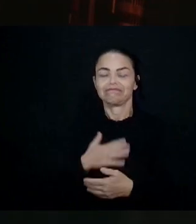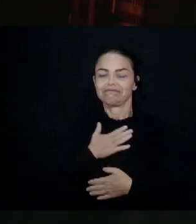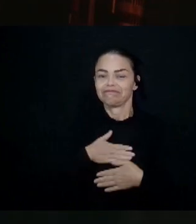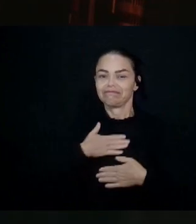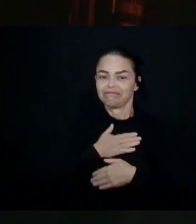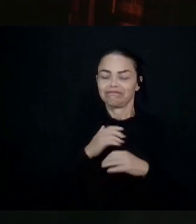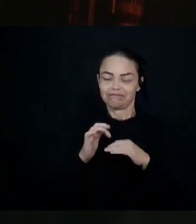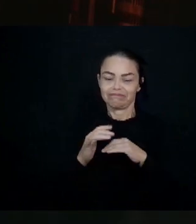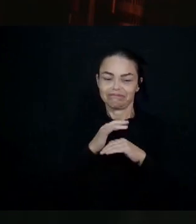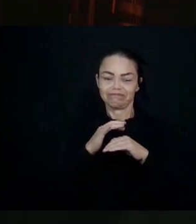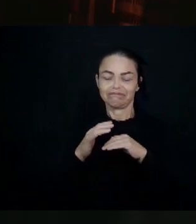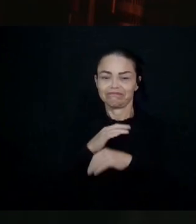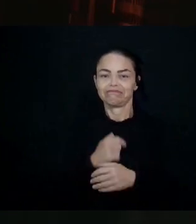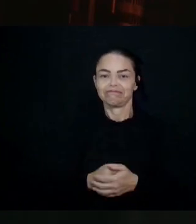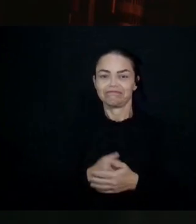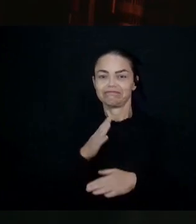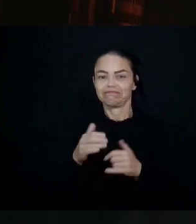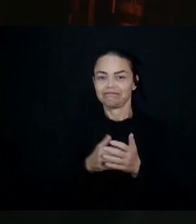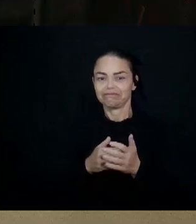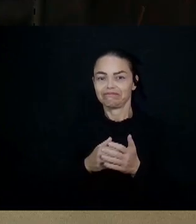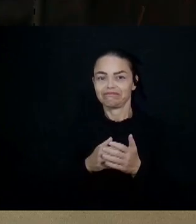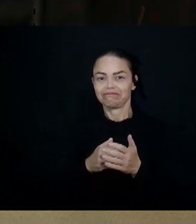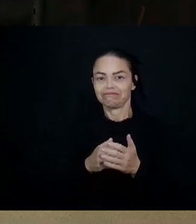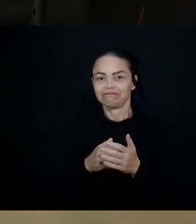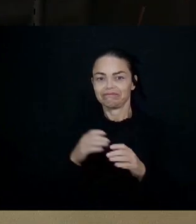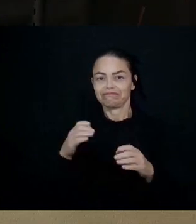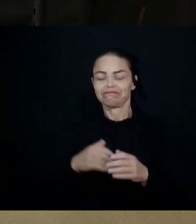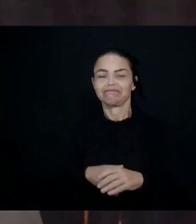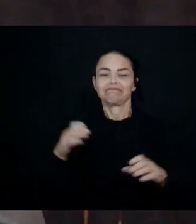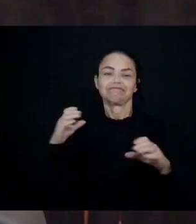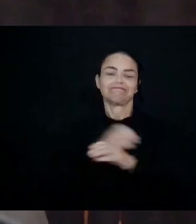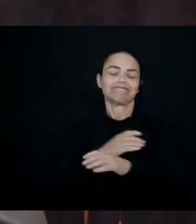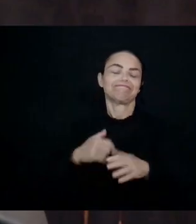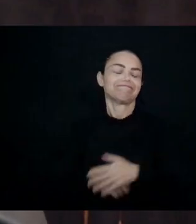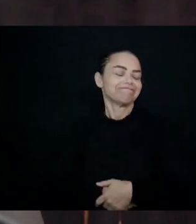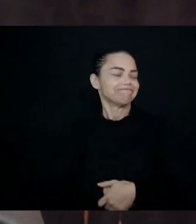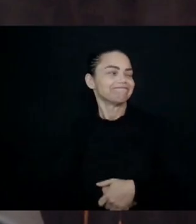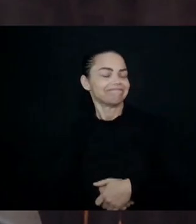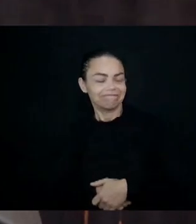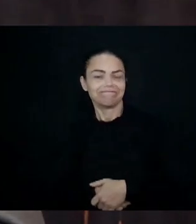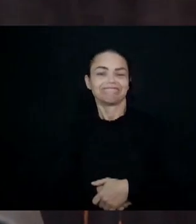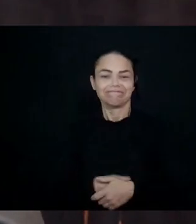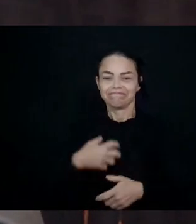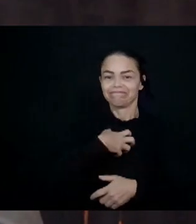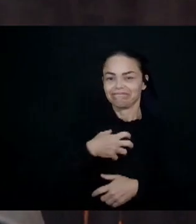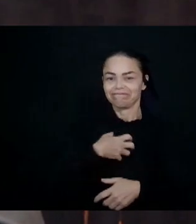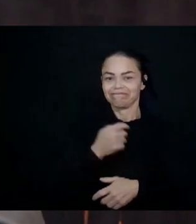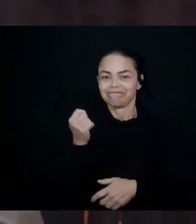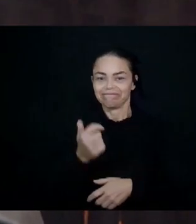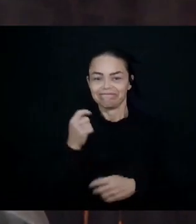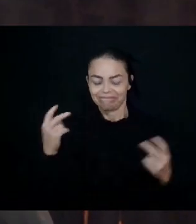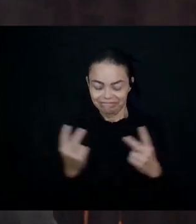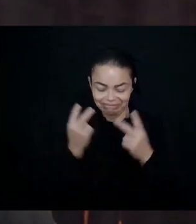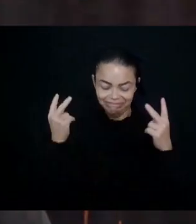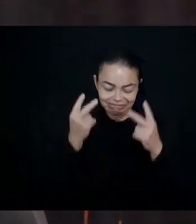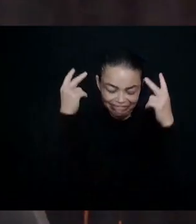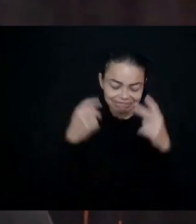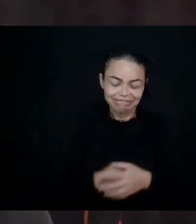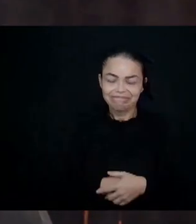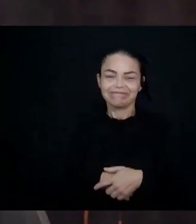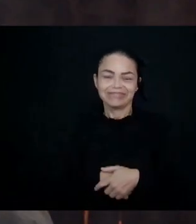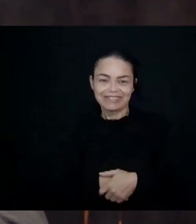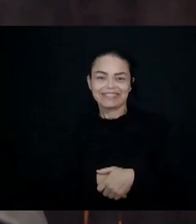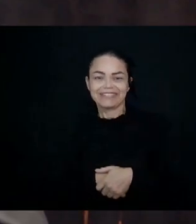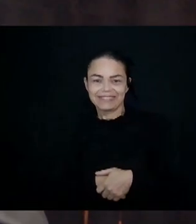ver o álbum totalmente cheio? Ai, e agora? É a sensação de quase vitória. A gente fica